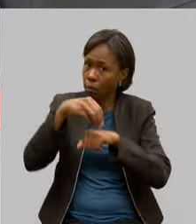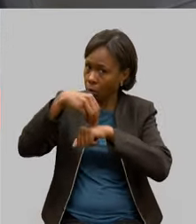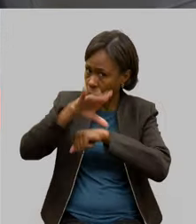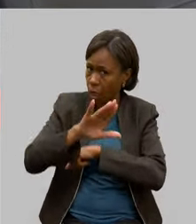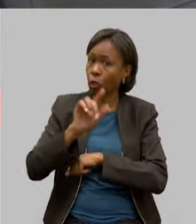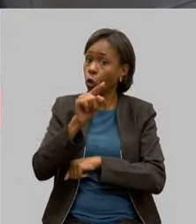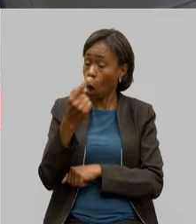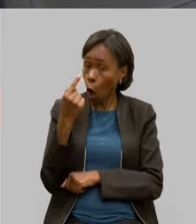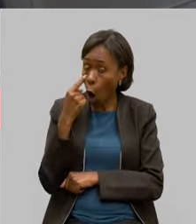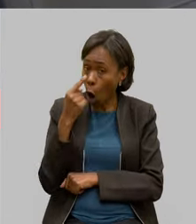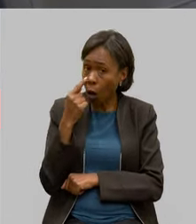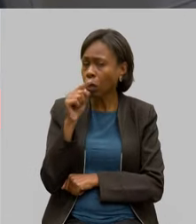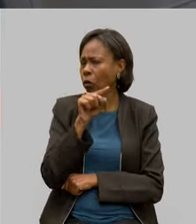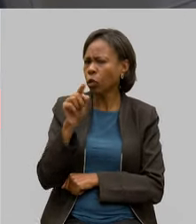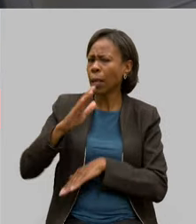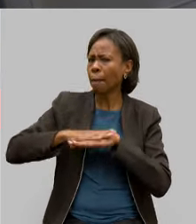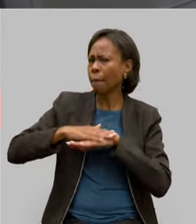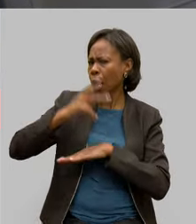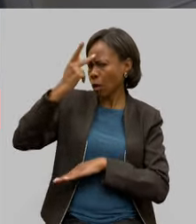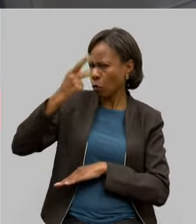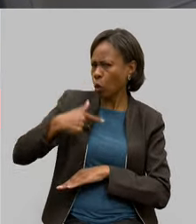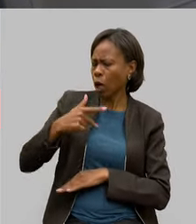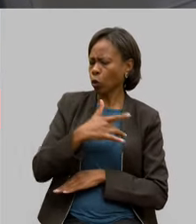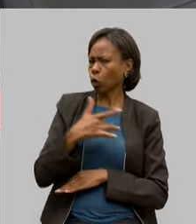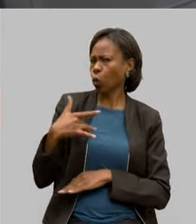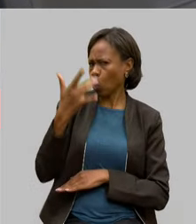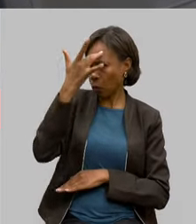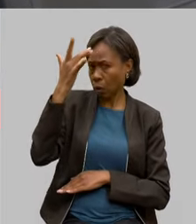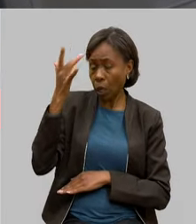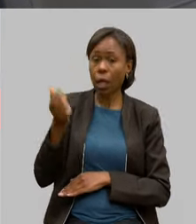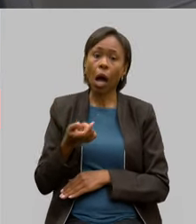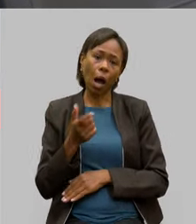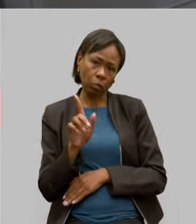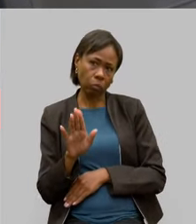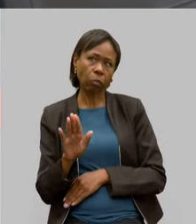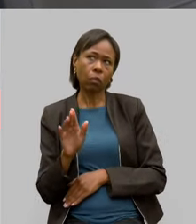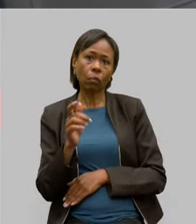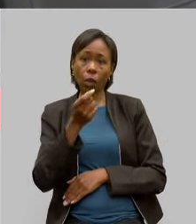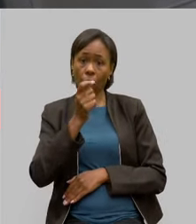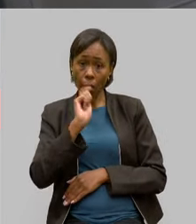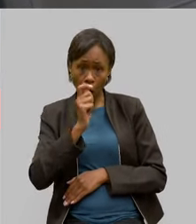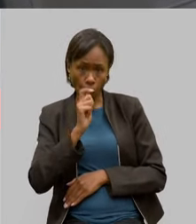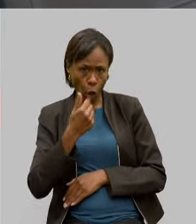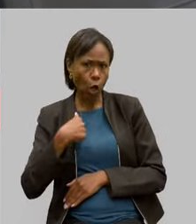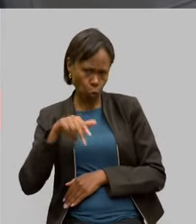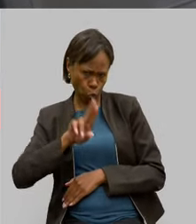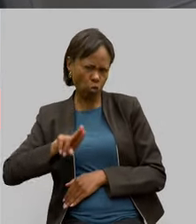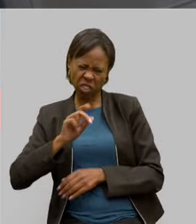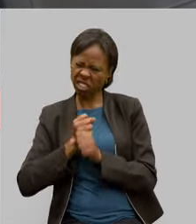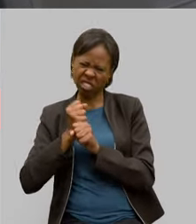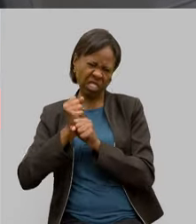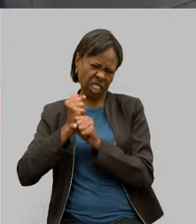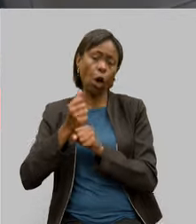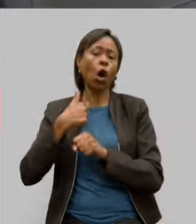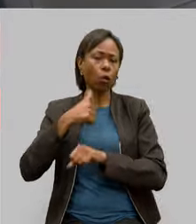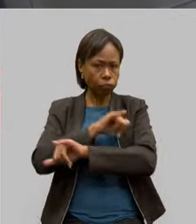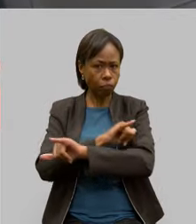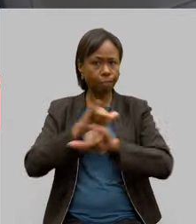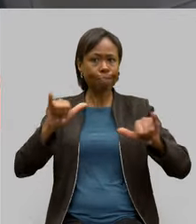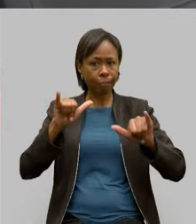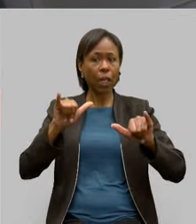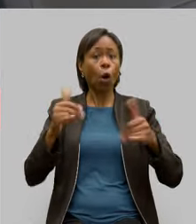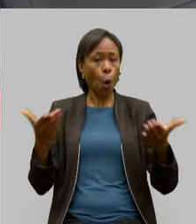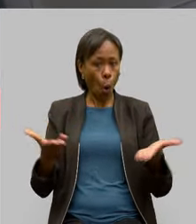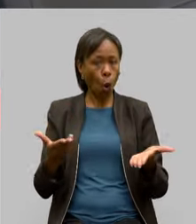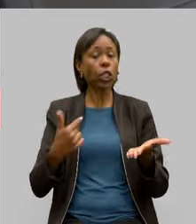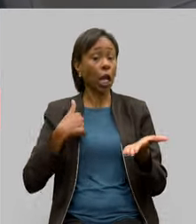um de vocês tem feito com vocês sabe porque a maconha eu sou usuária vários anos hoje eu posso dizer pro mundo né porque hoje eu tenho